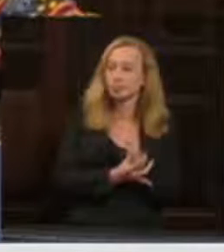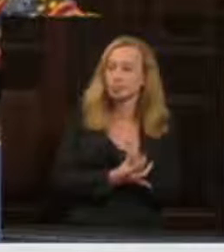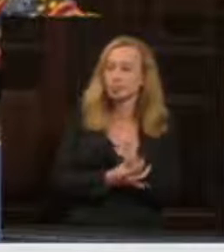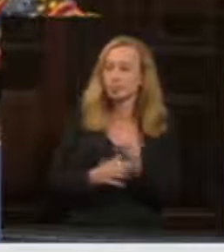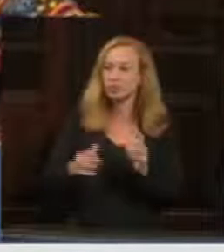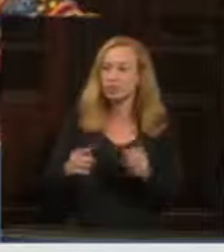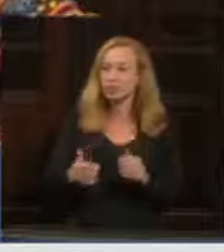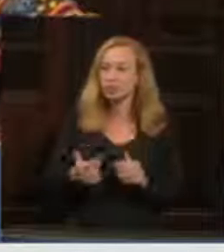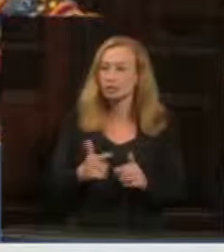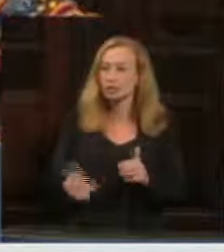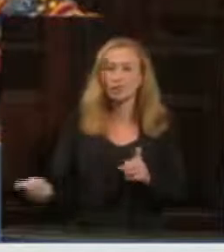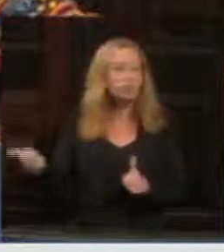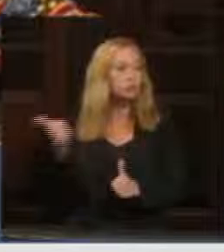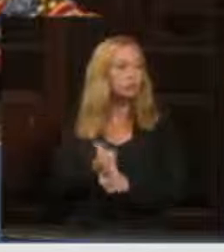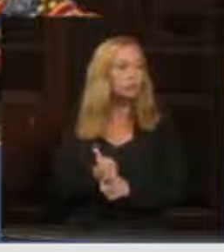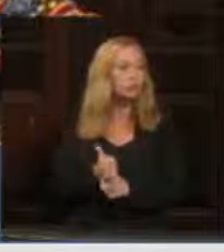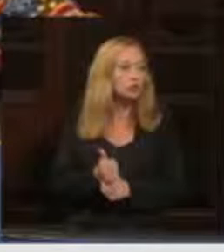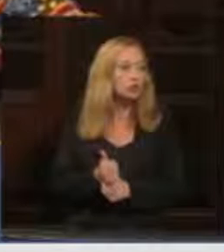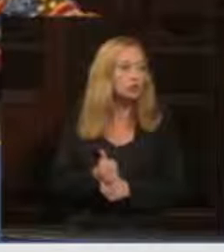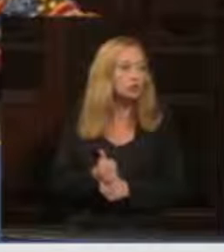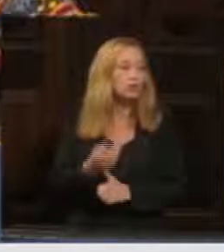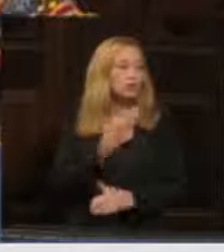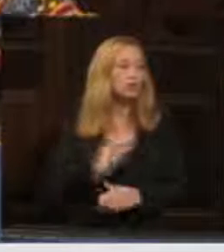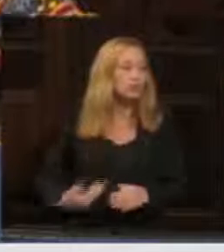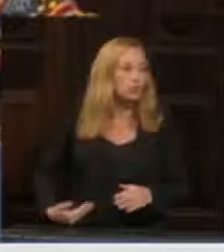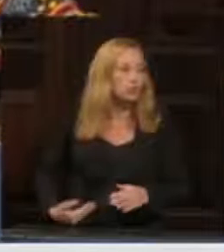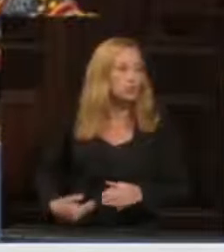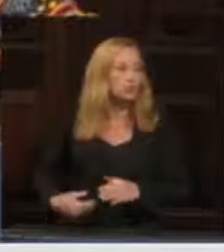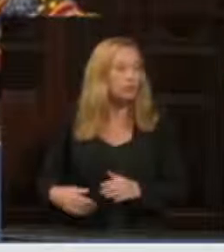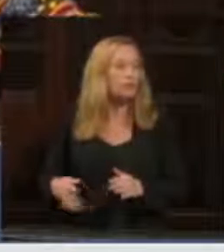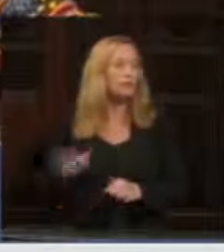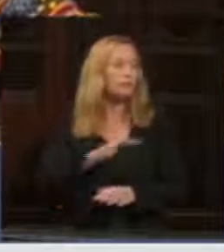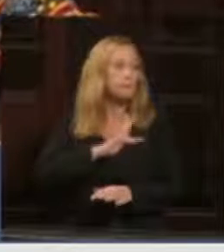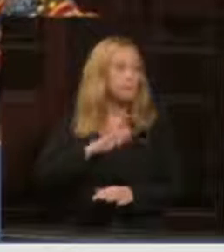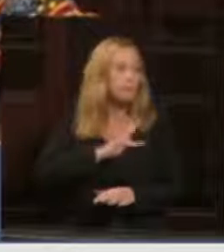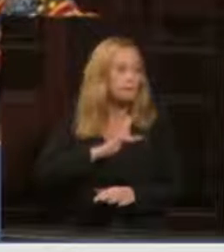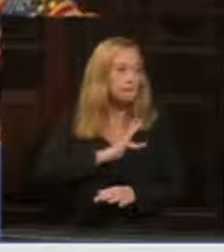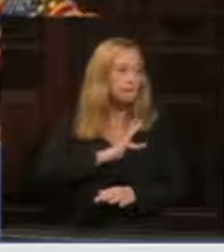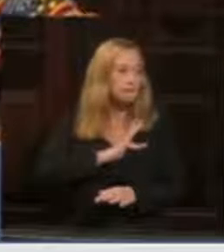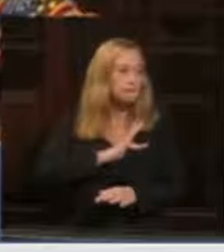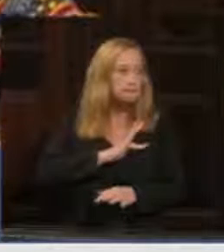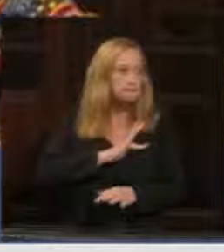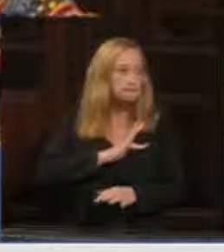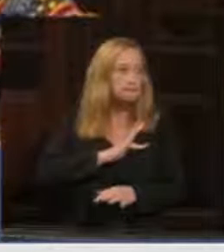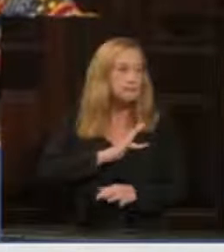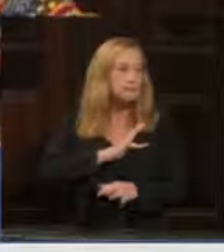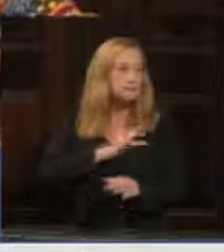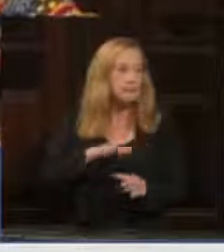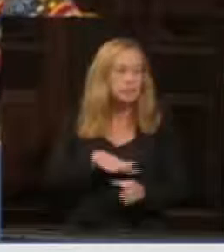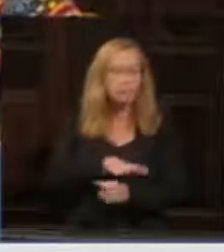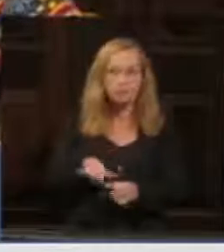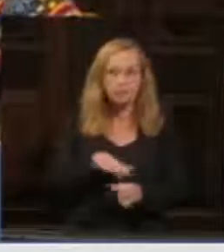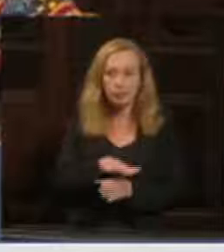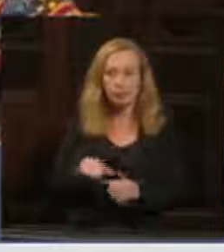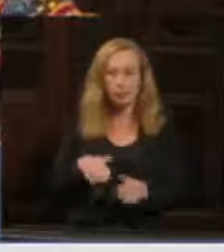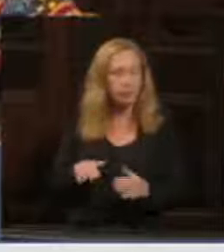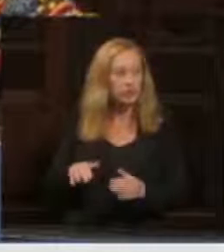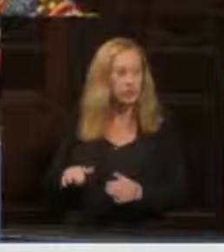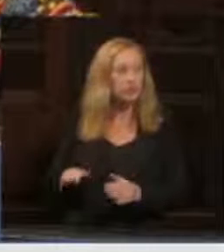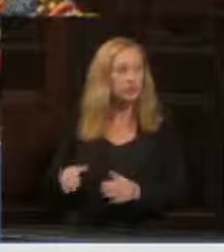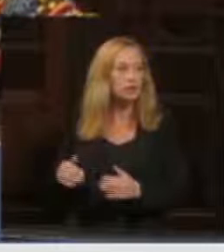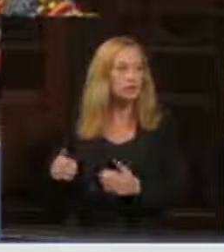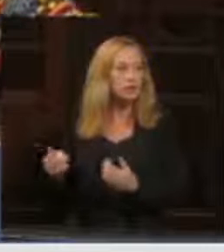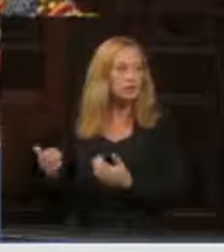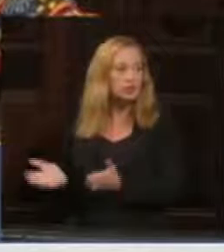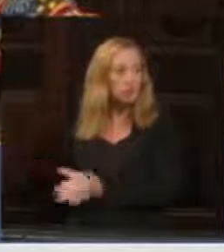ao modelo adotado até então pela UPP para o policiamento das áreas de responsabilidade operacional da Coordenadoria